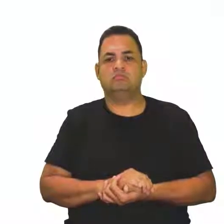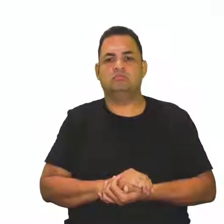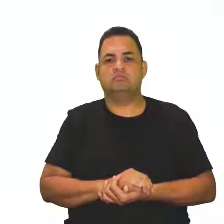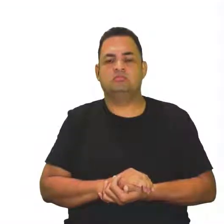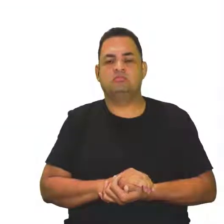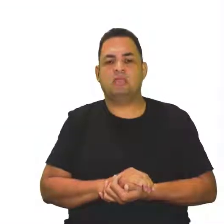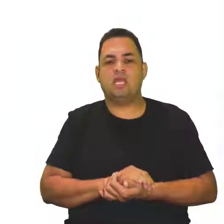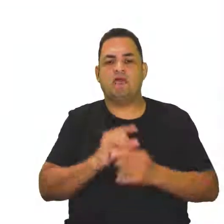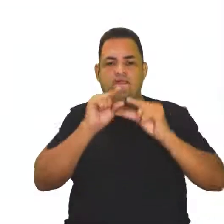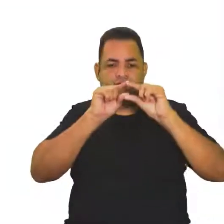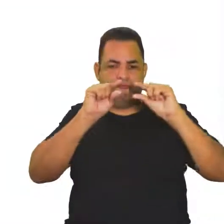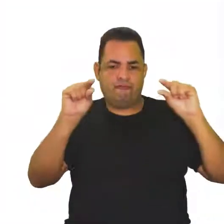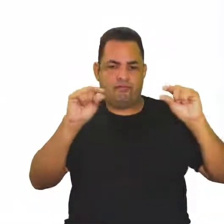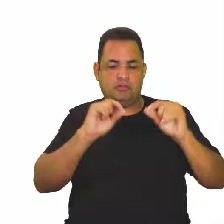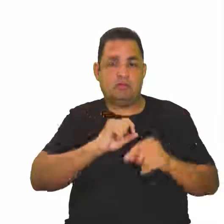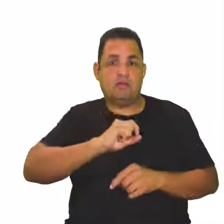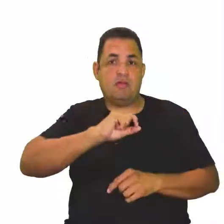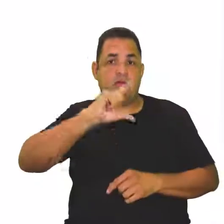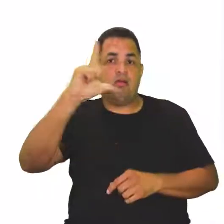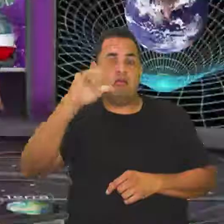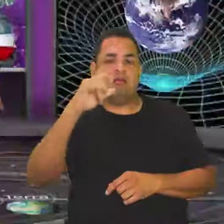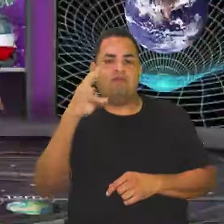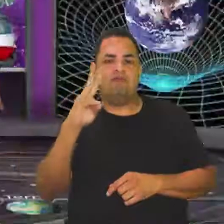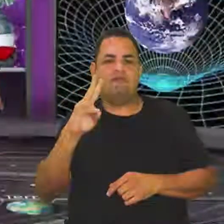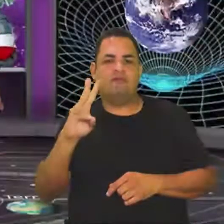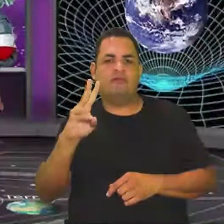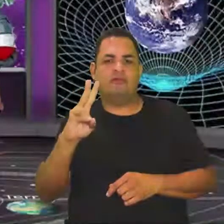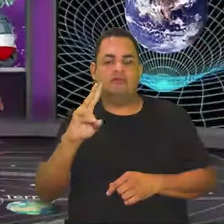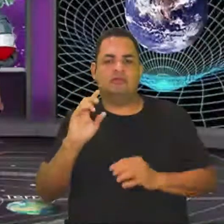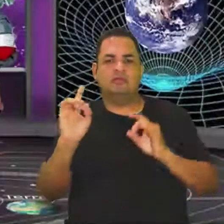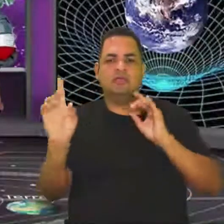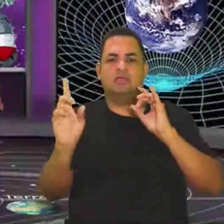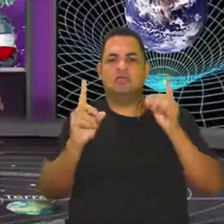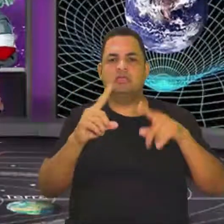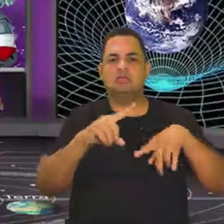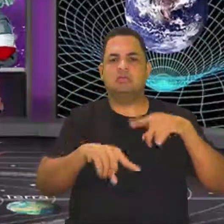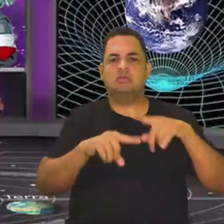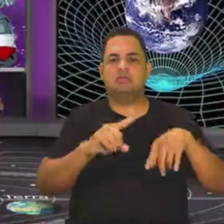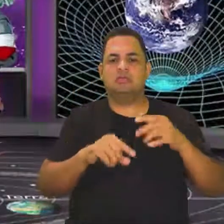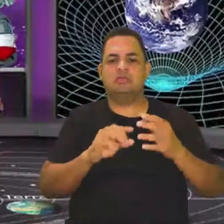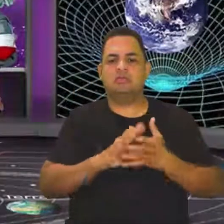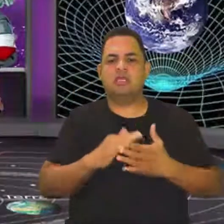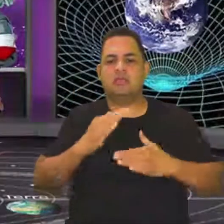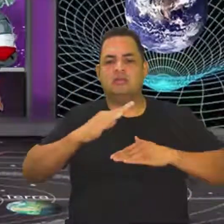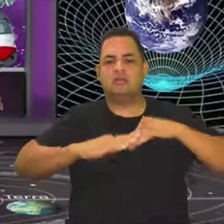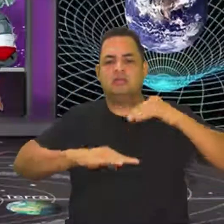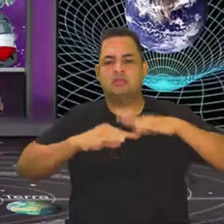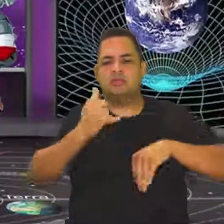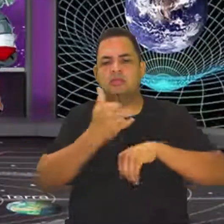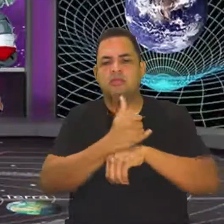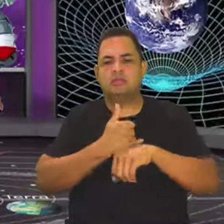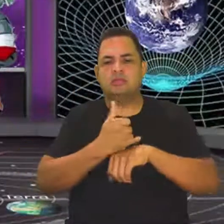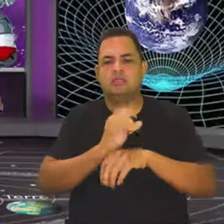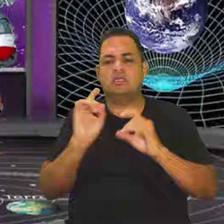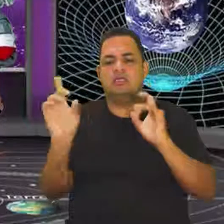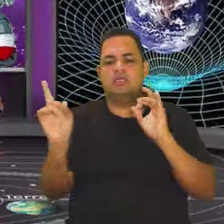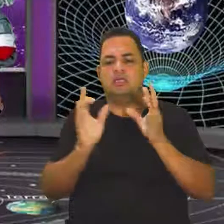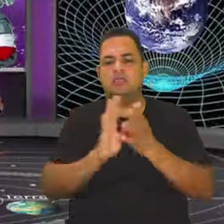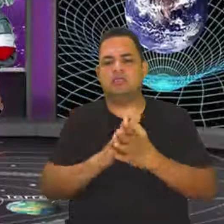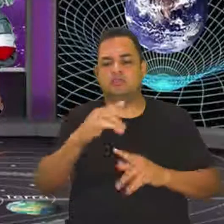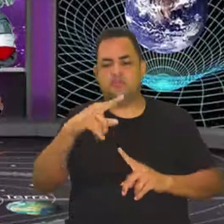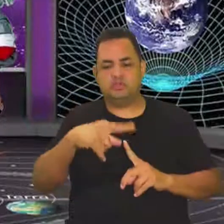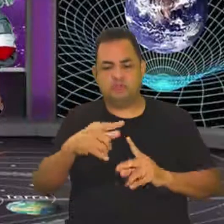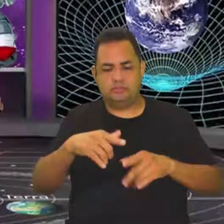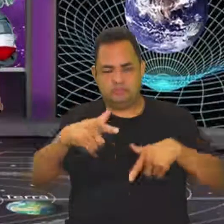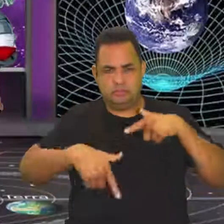alta tensão, o que ocorre? Cada material, gente, quem é profissional da área, você sabe que cada tipo de trabalho você tem